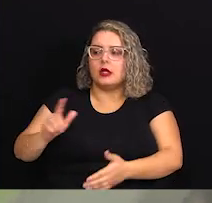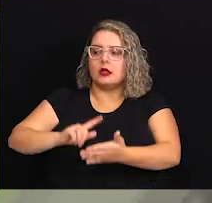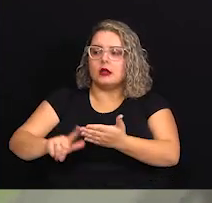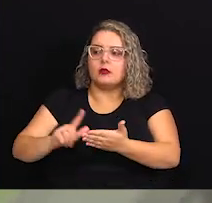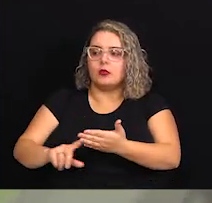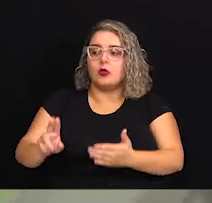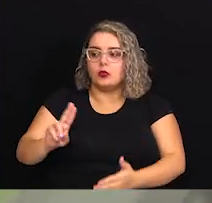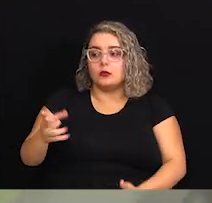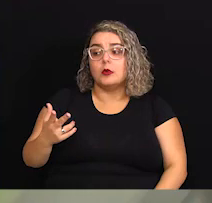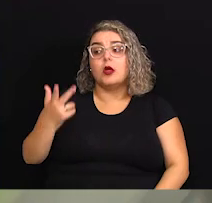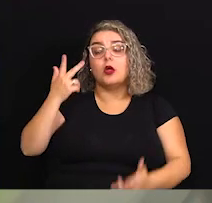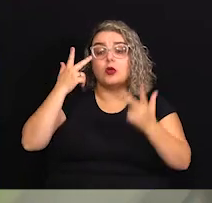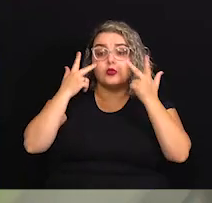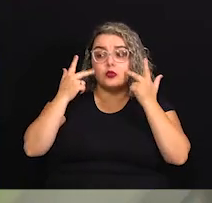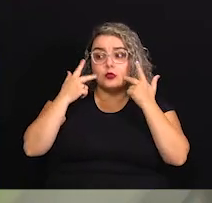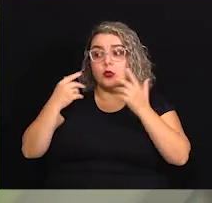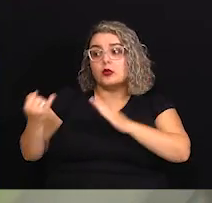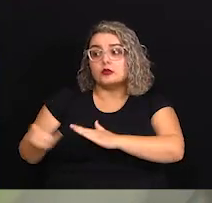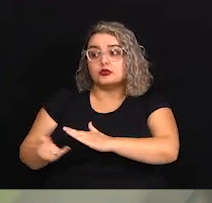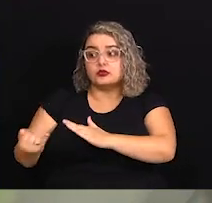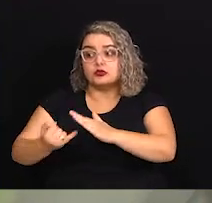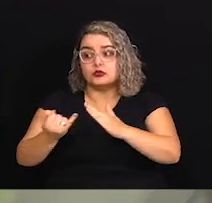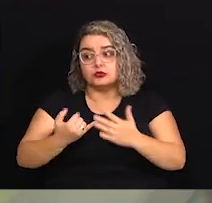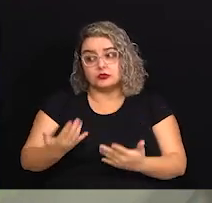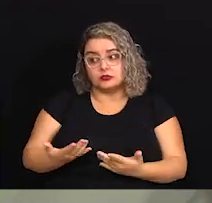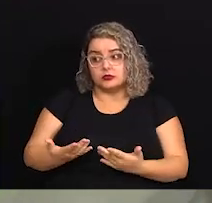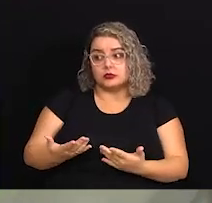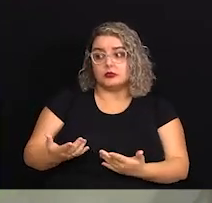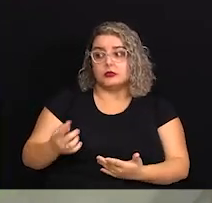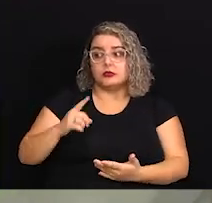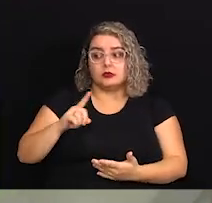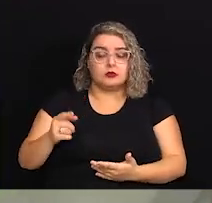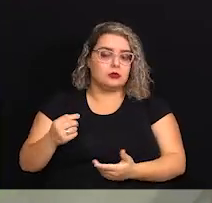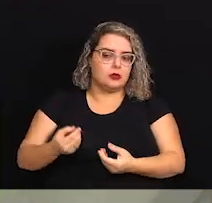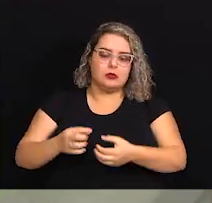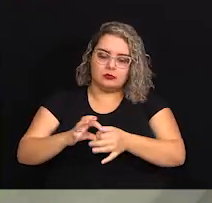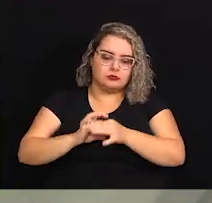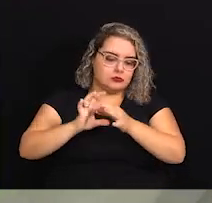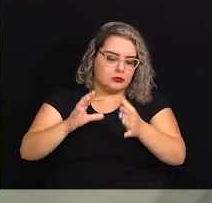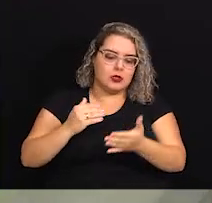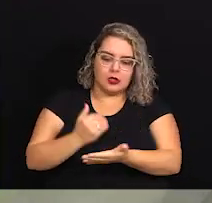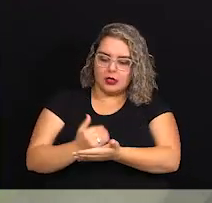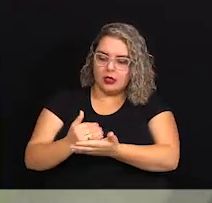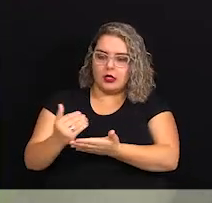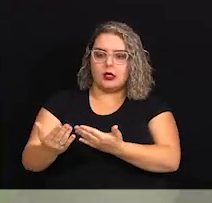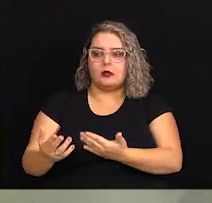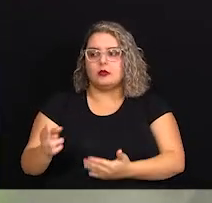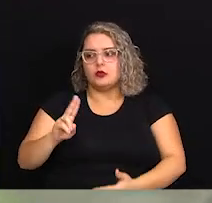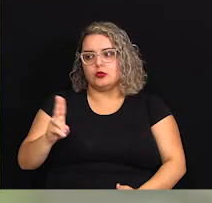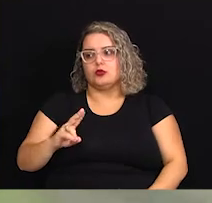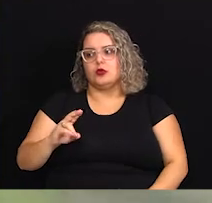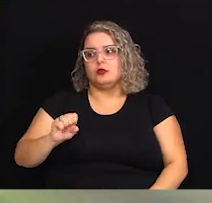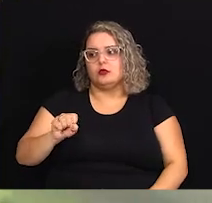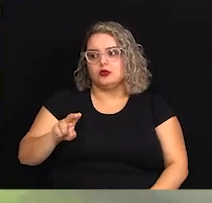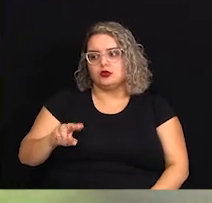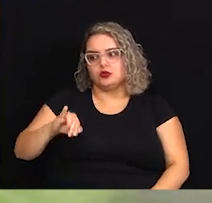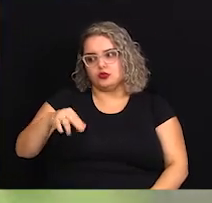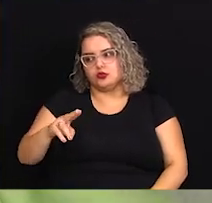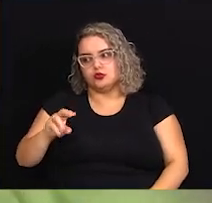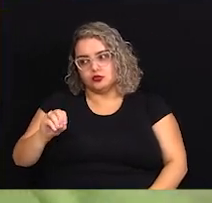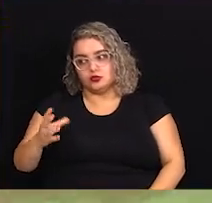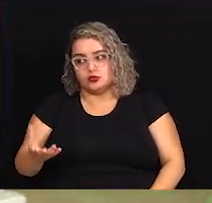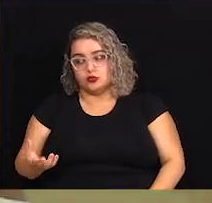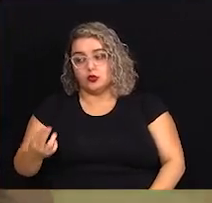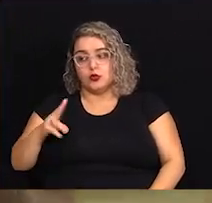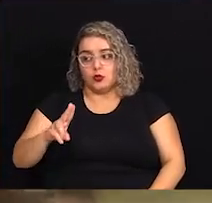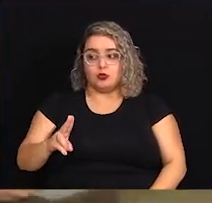limpar o nome? Normalmente as instituições financeiras não cedem crédito para quem tem o nome sujo, ou se der o